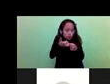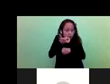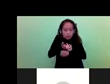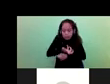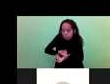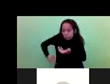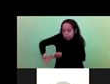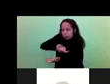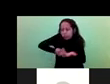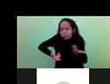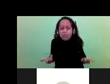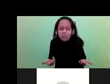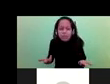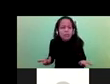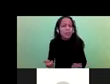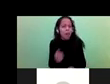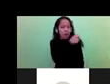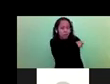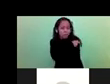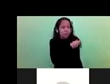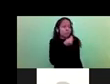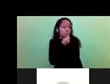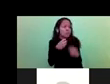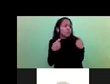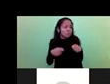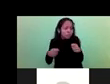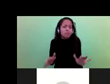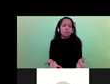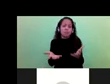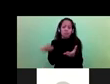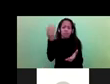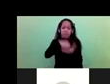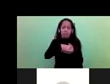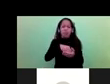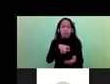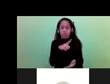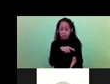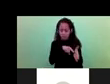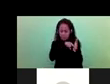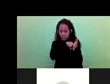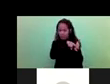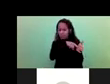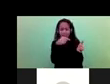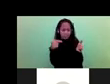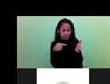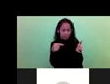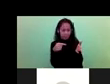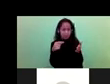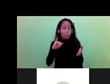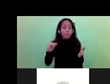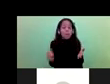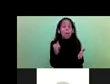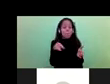Os nossos alunos precisam ser expostos, as nossas pesquisas elas precisam